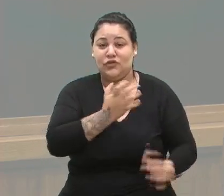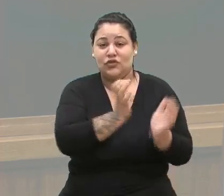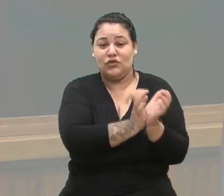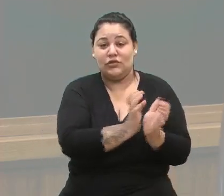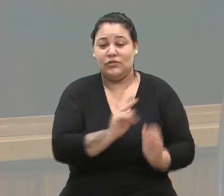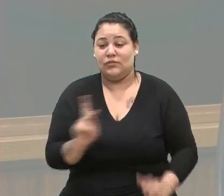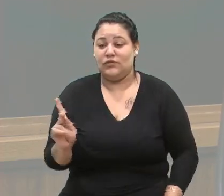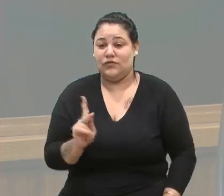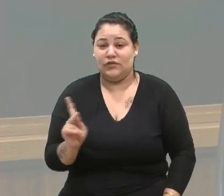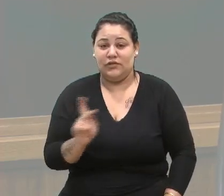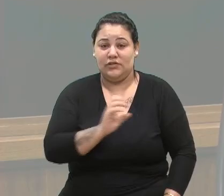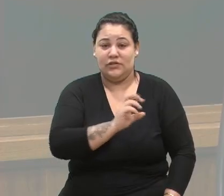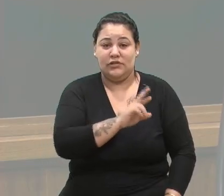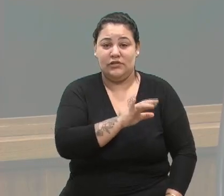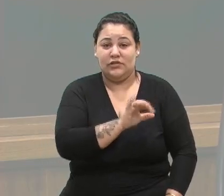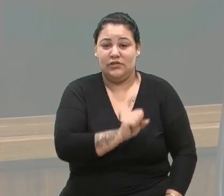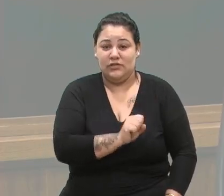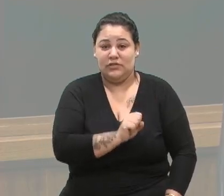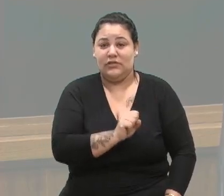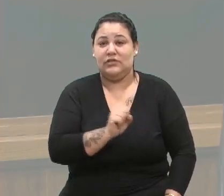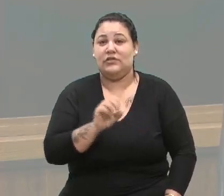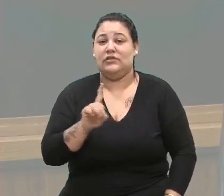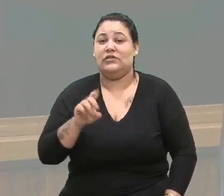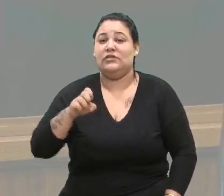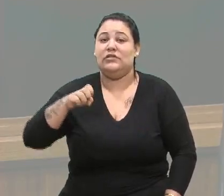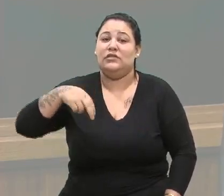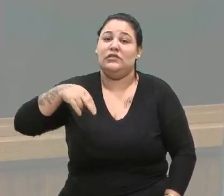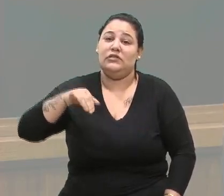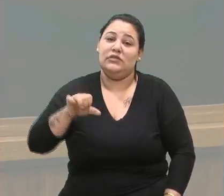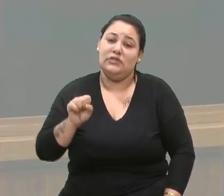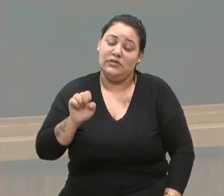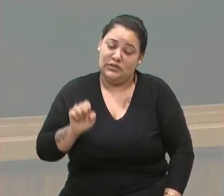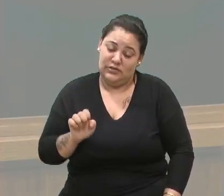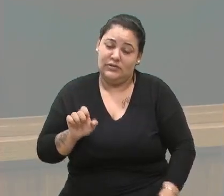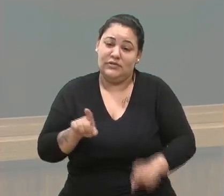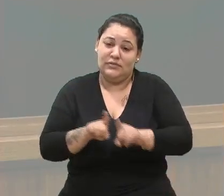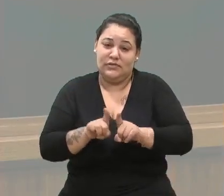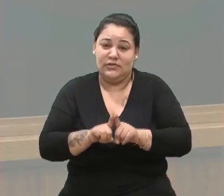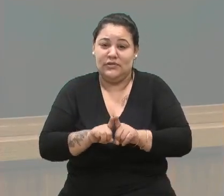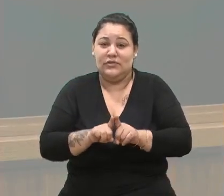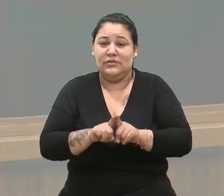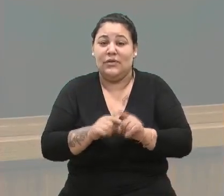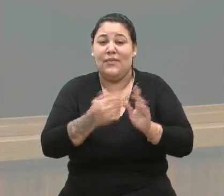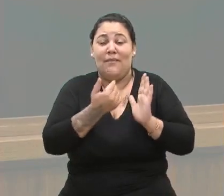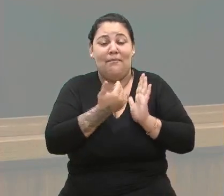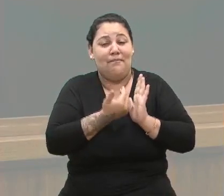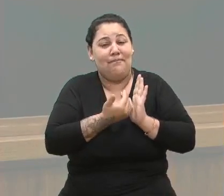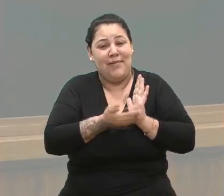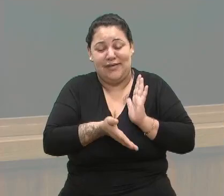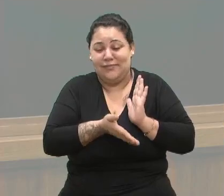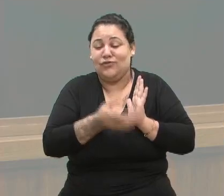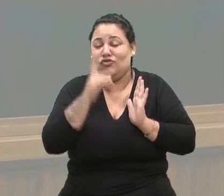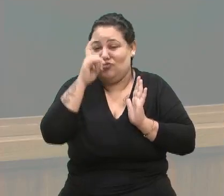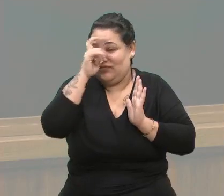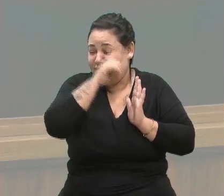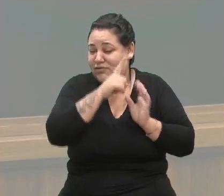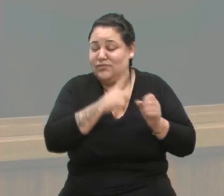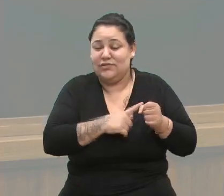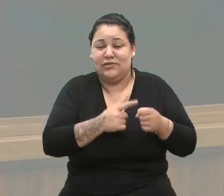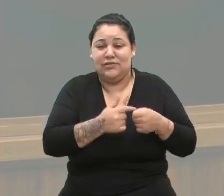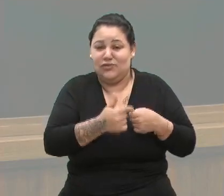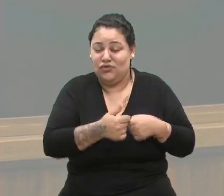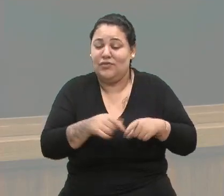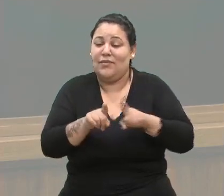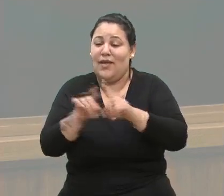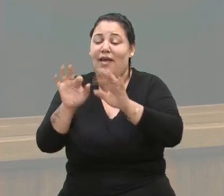a Cris e a Denise Dalla Santa. Então, é uma perda inestimável para a cidade, para os